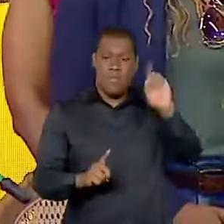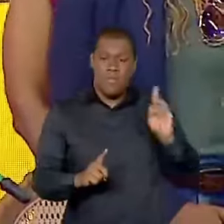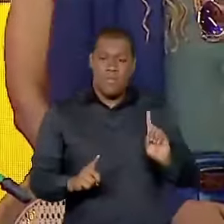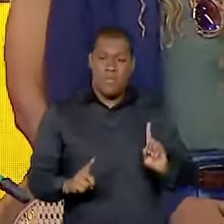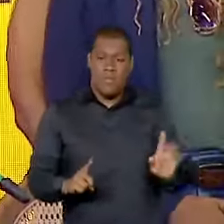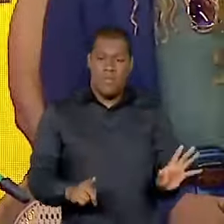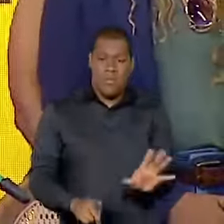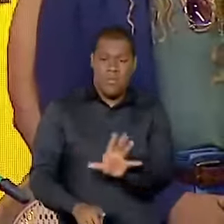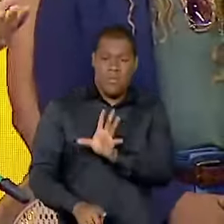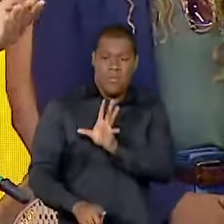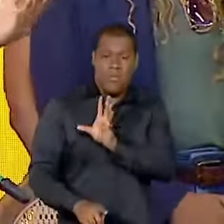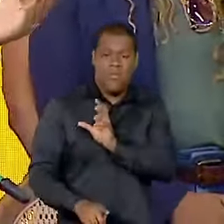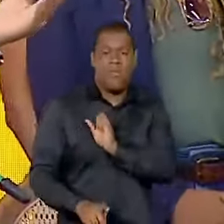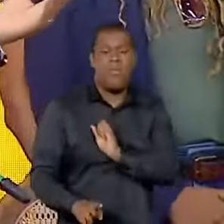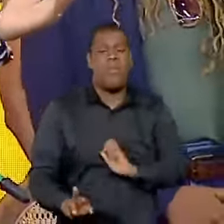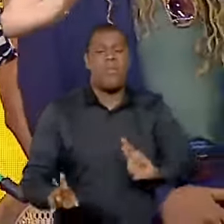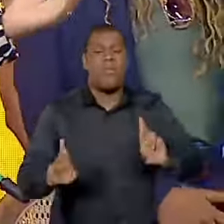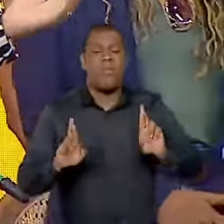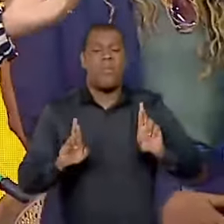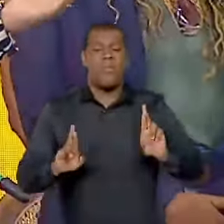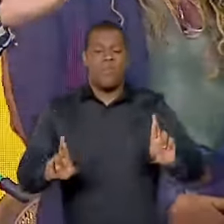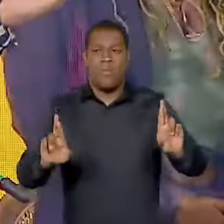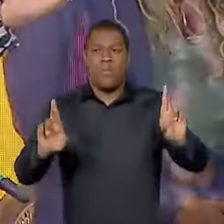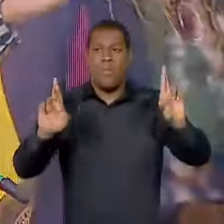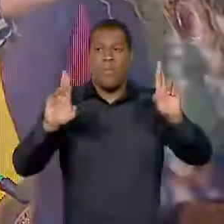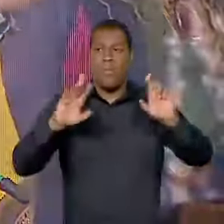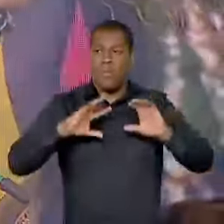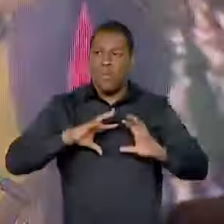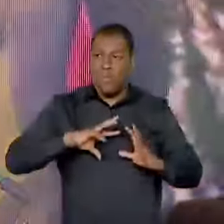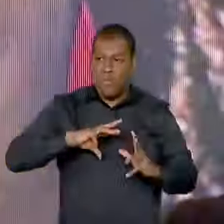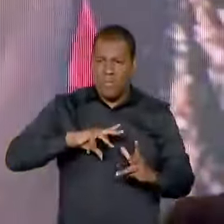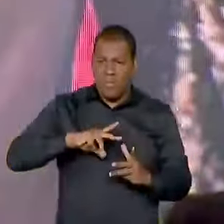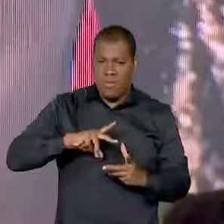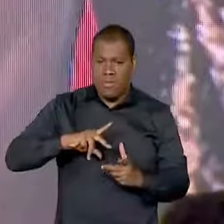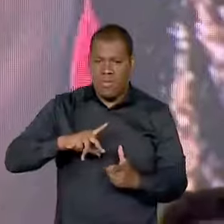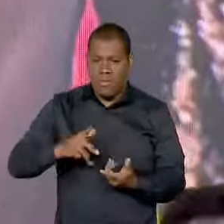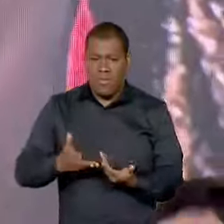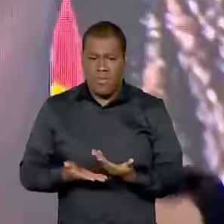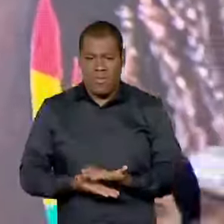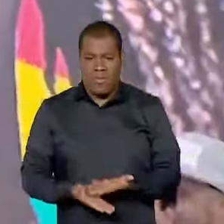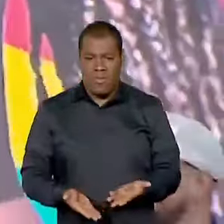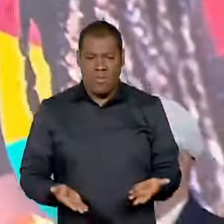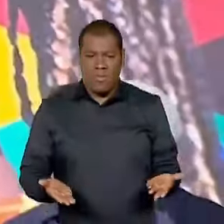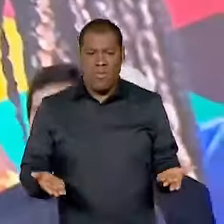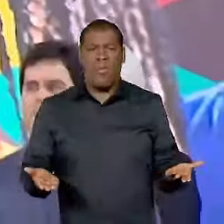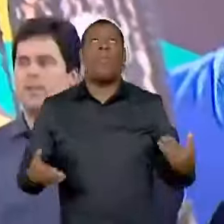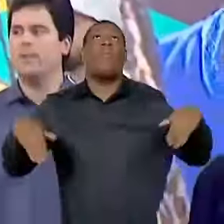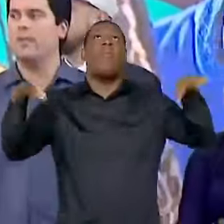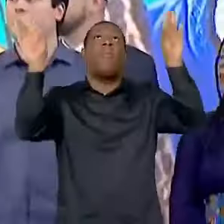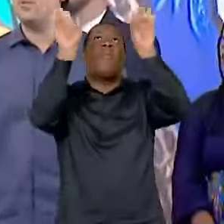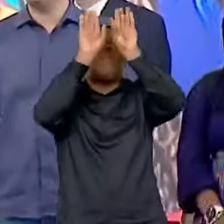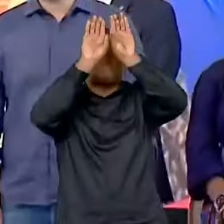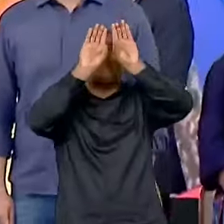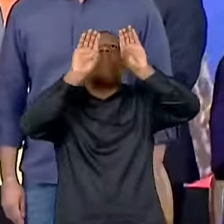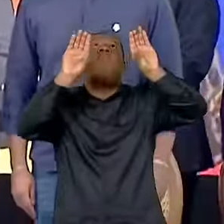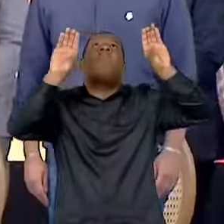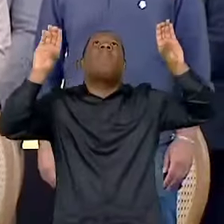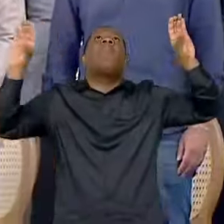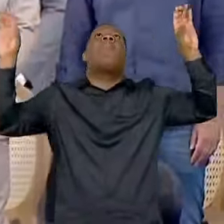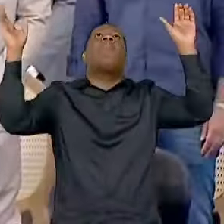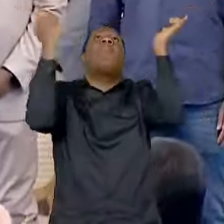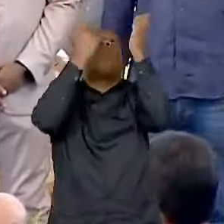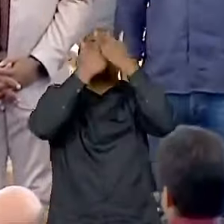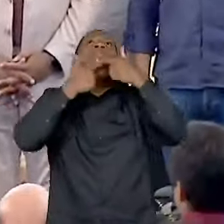vívido de amor e de esperança, a terra desce em teu